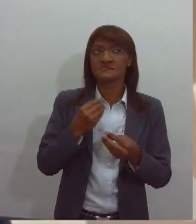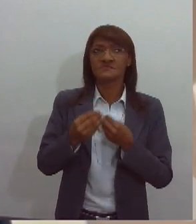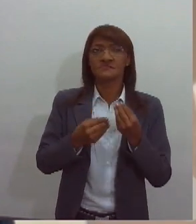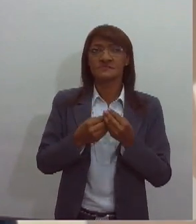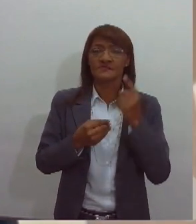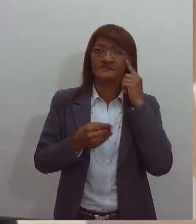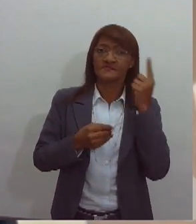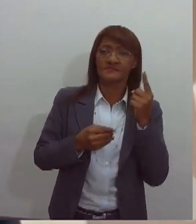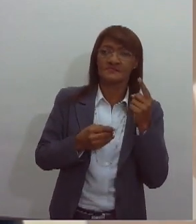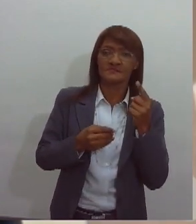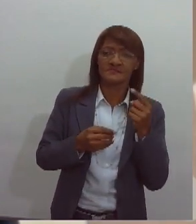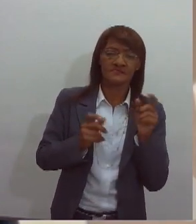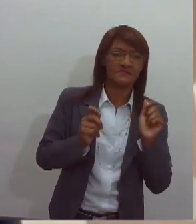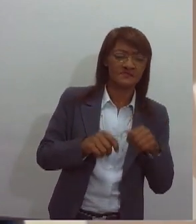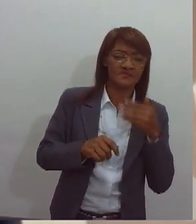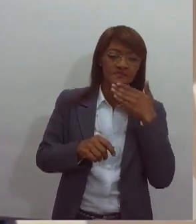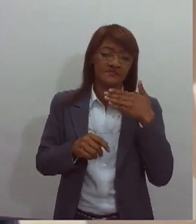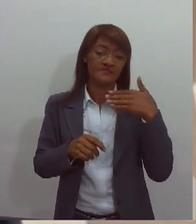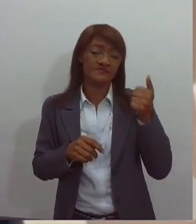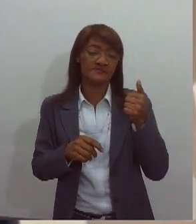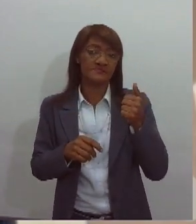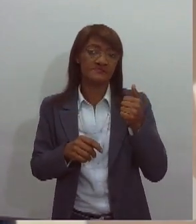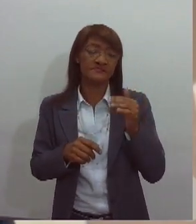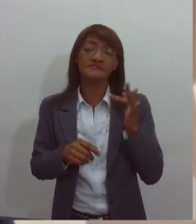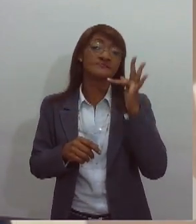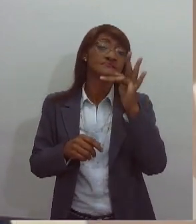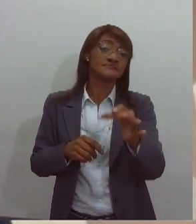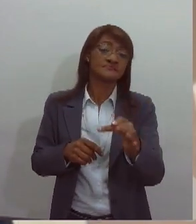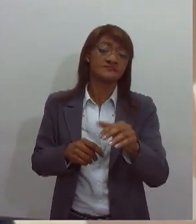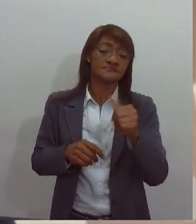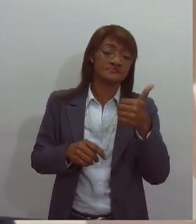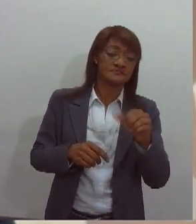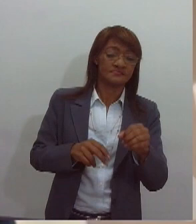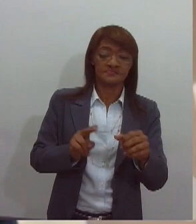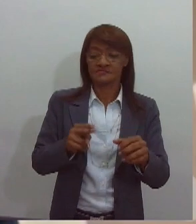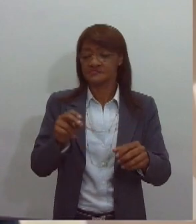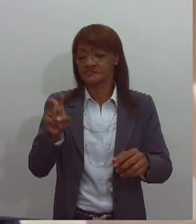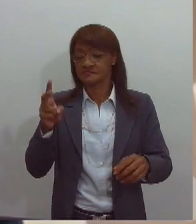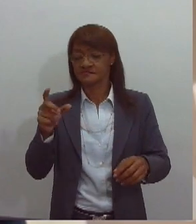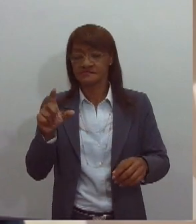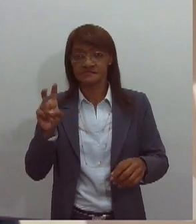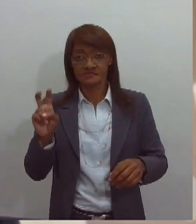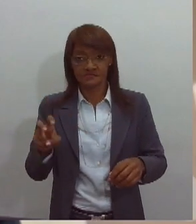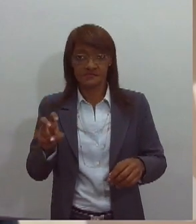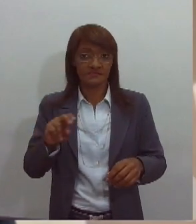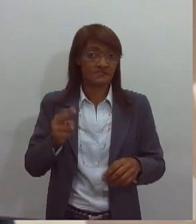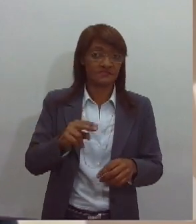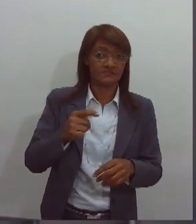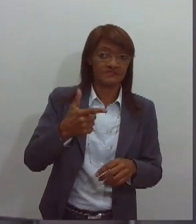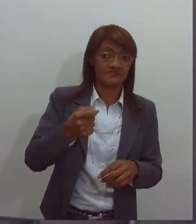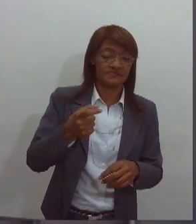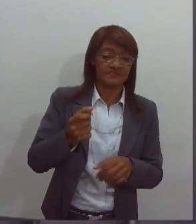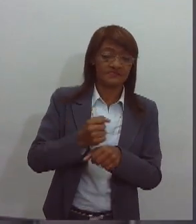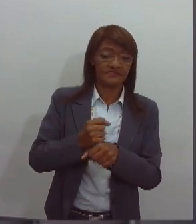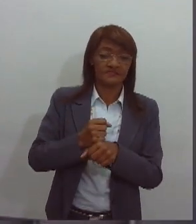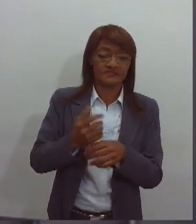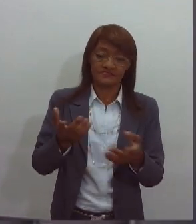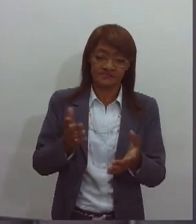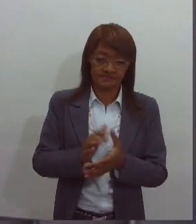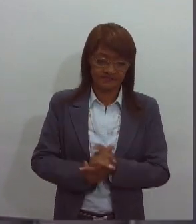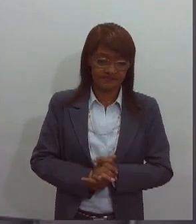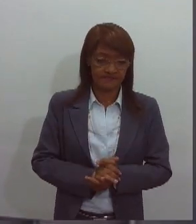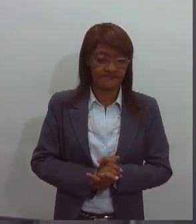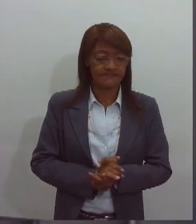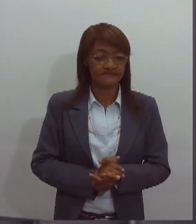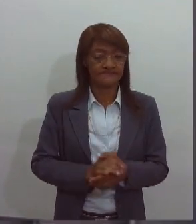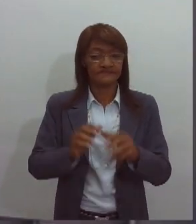a cidade daqui a 10 anos, 5 anos, 20 anos? Então, esse é o principal tema do evento. Ok, Walter. E